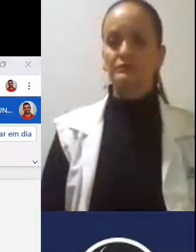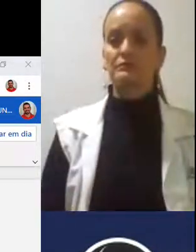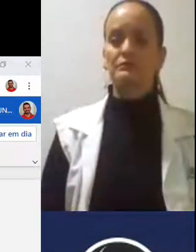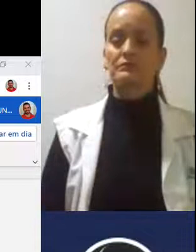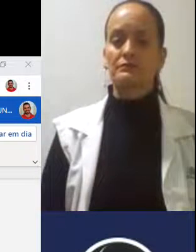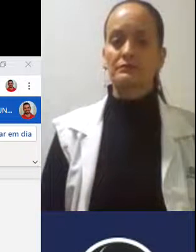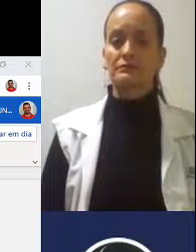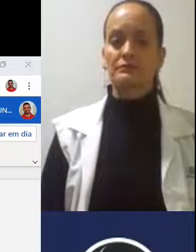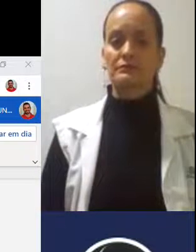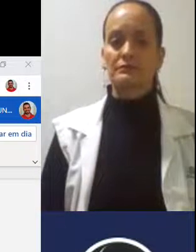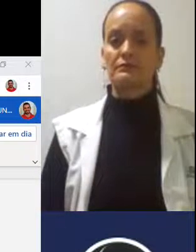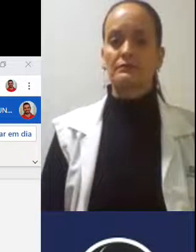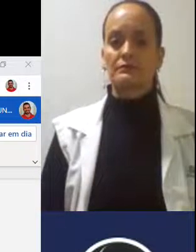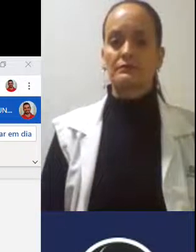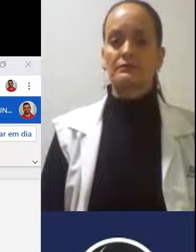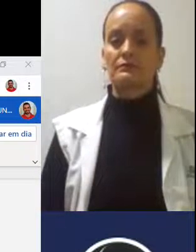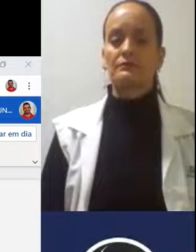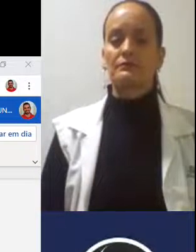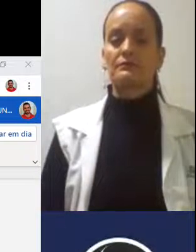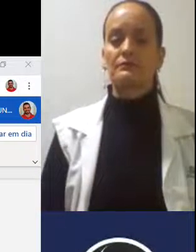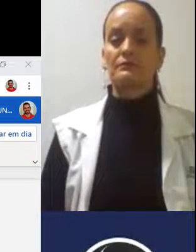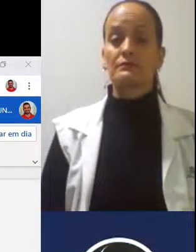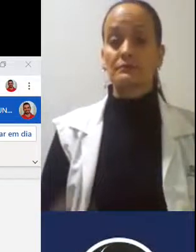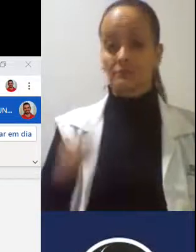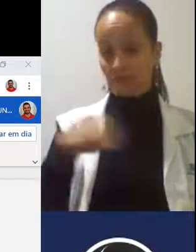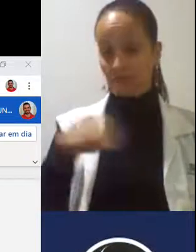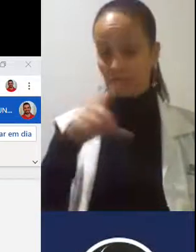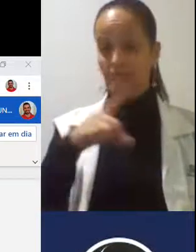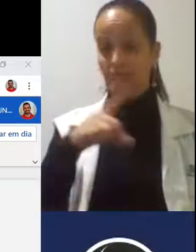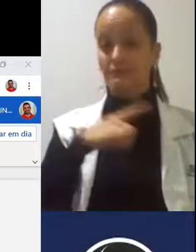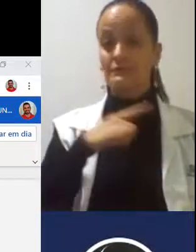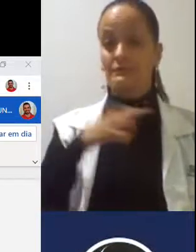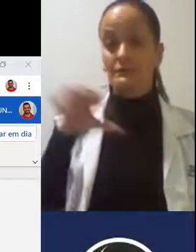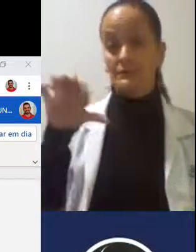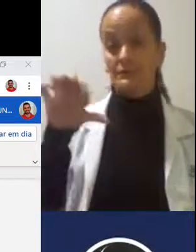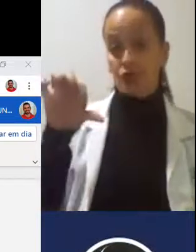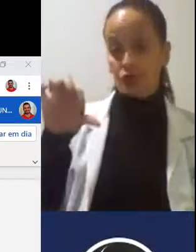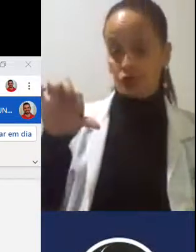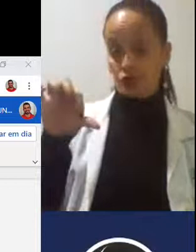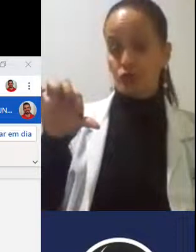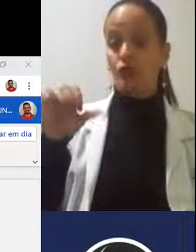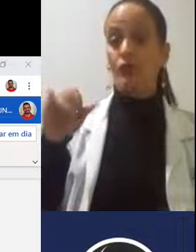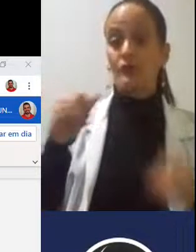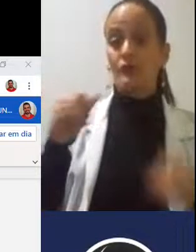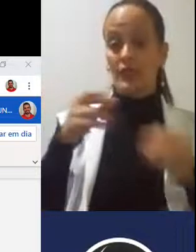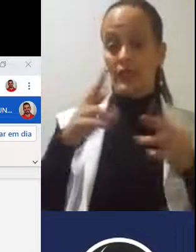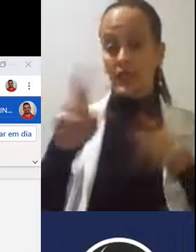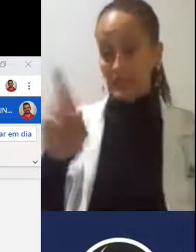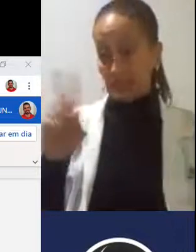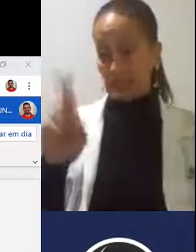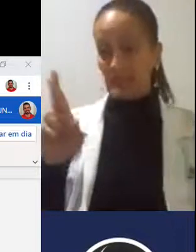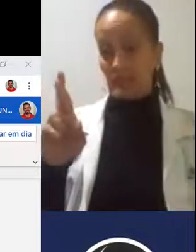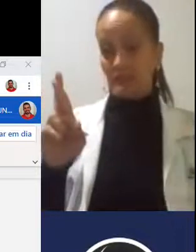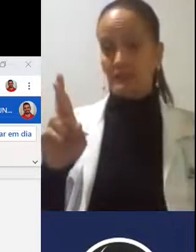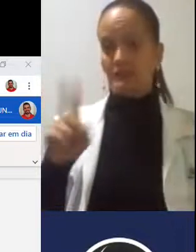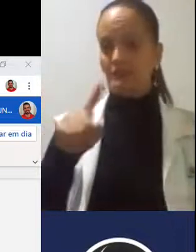valores de resistência. No caso aqui são 9 resistores, né? 10 resistores. Então vai ser R1 mais R2